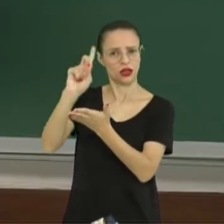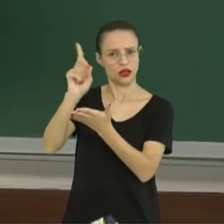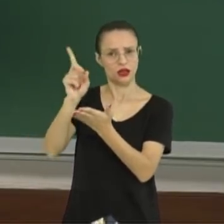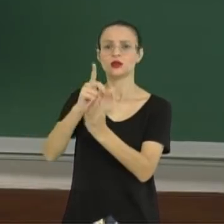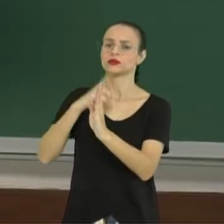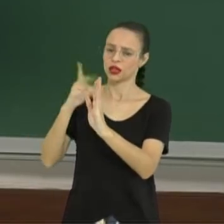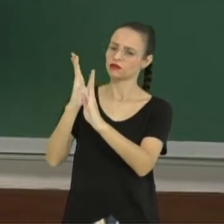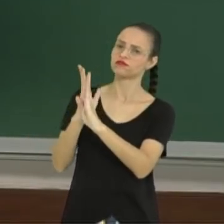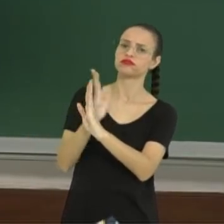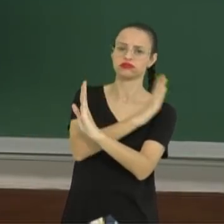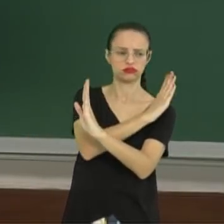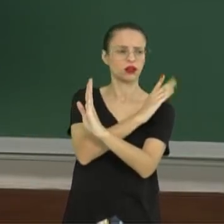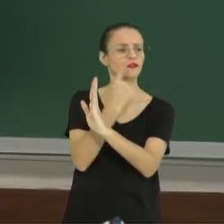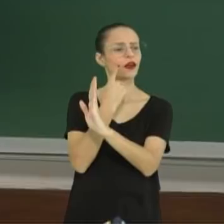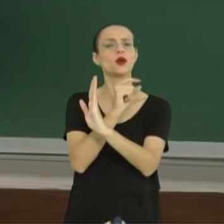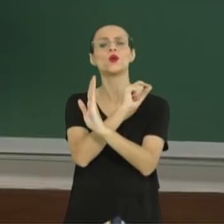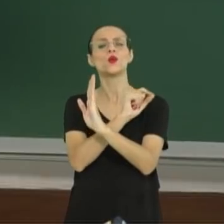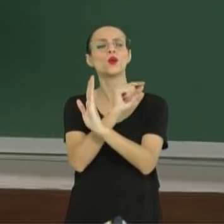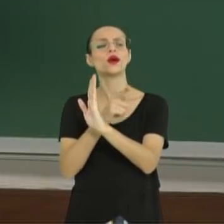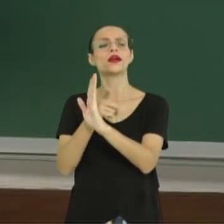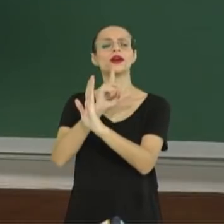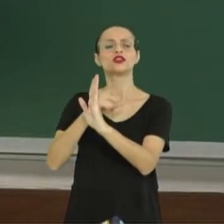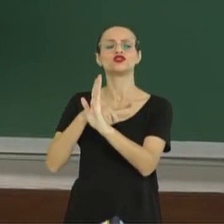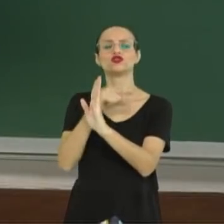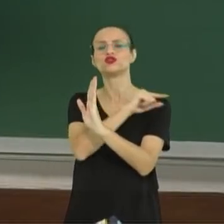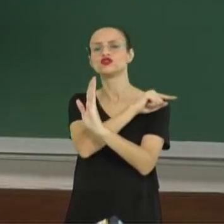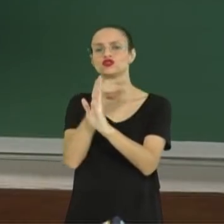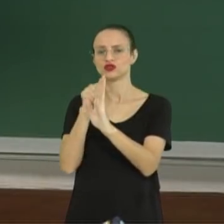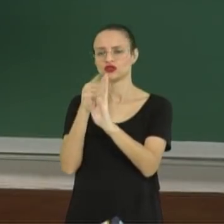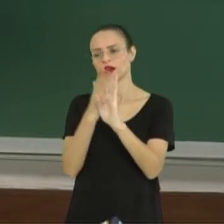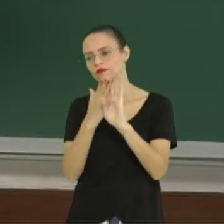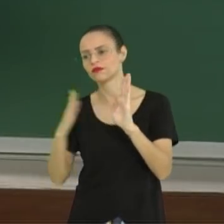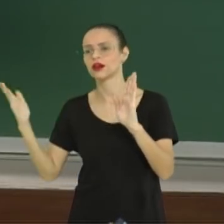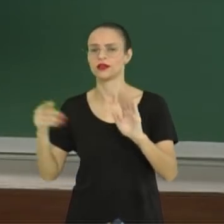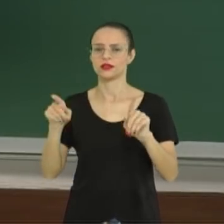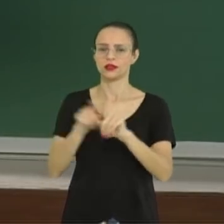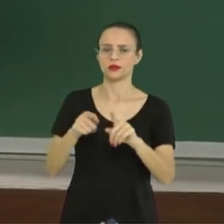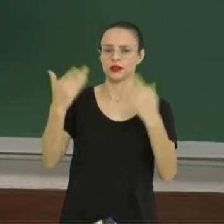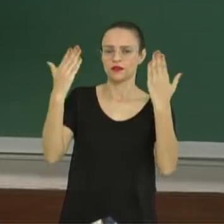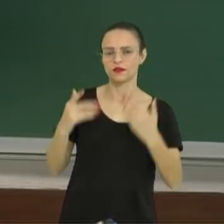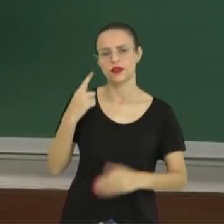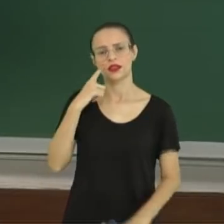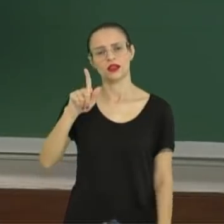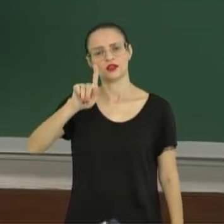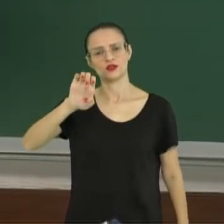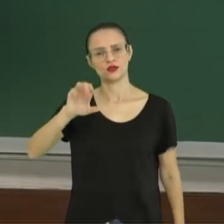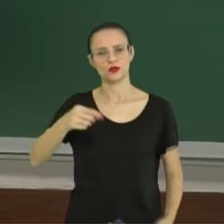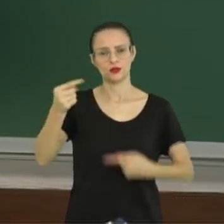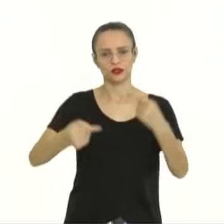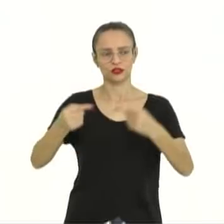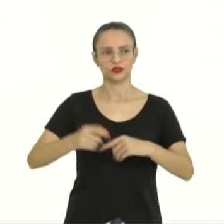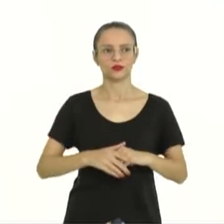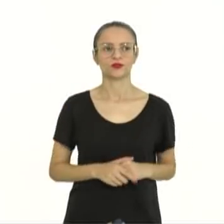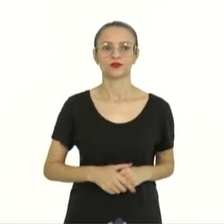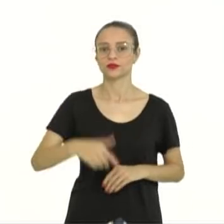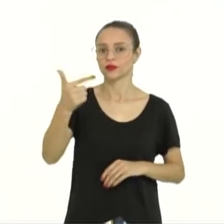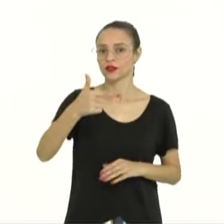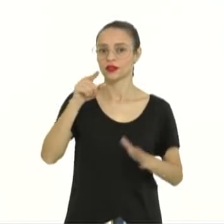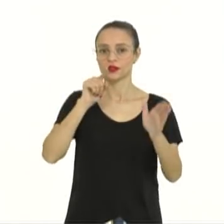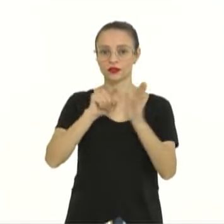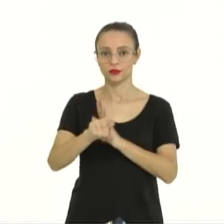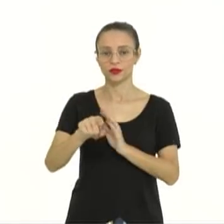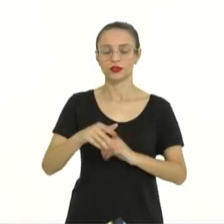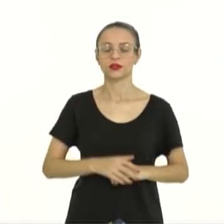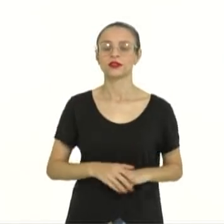construir um futuro melhor, uma visão melhor sobre a política ou a geopolítica desses países. Segundo quiz de hoje, sistema